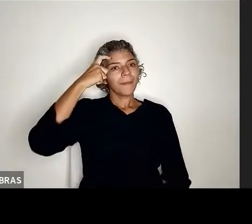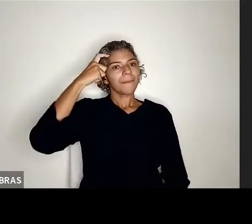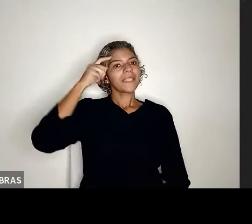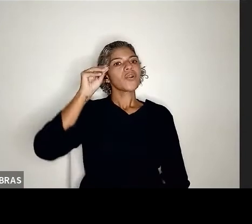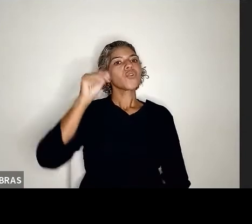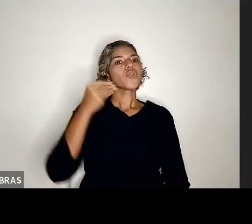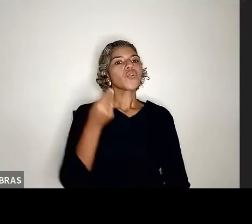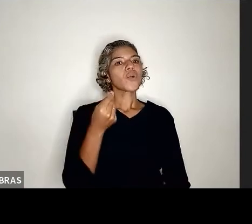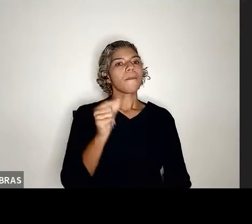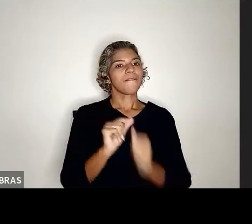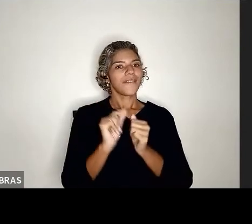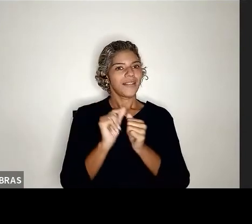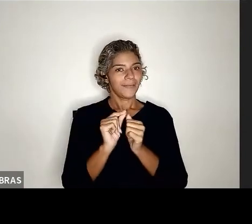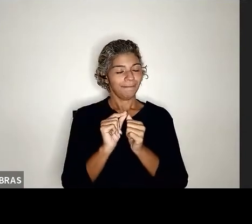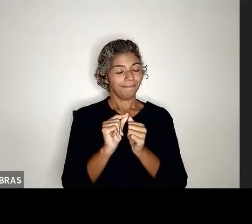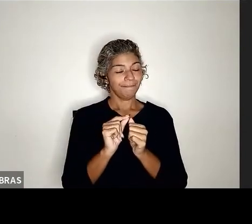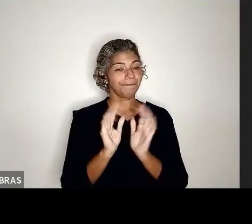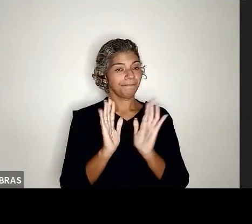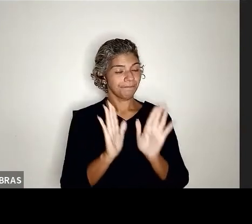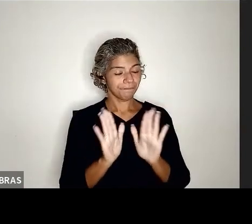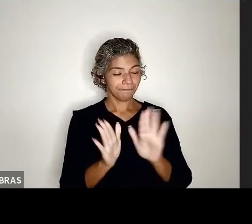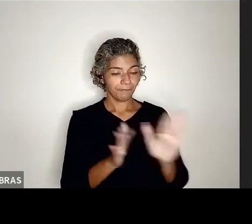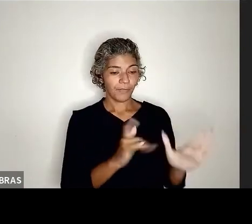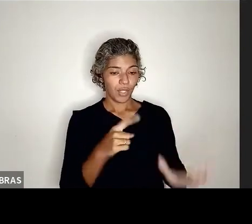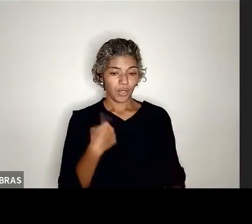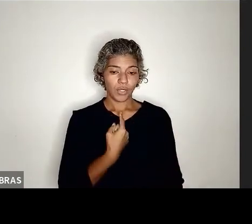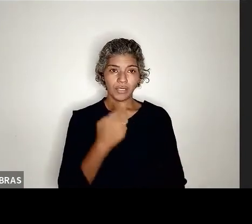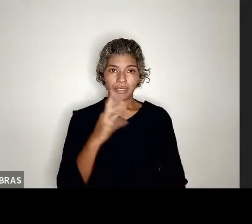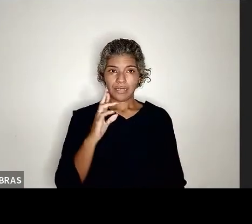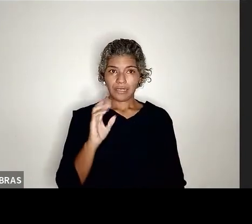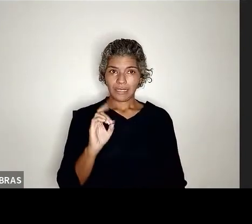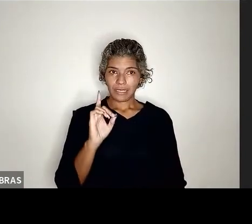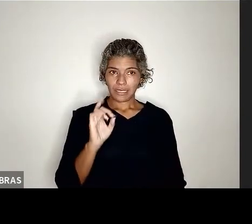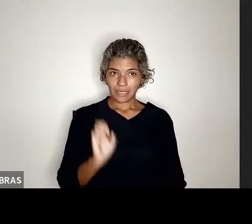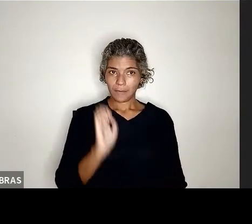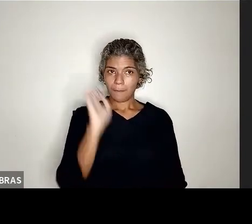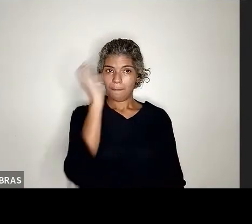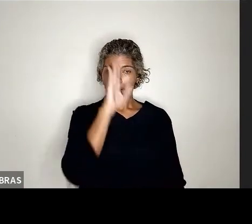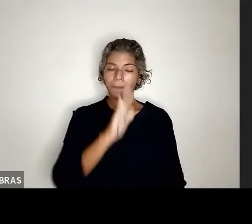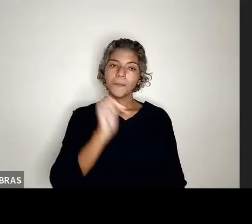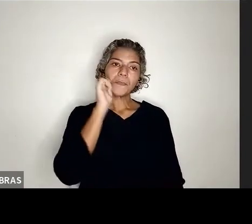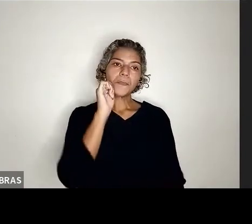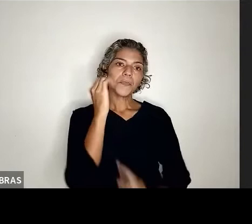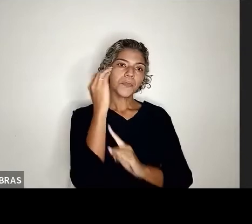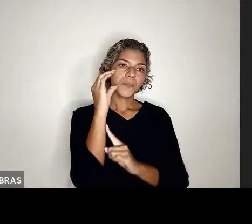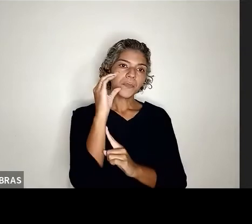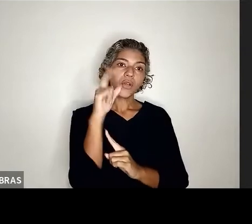Na rede, na Rede Brasileira de Mulheres Cientistas, nós decidimos que vamos intervir